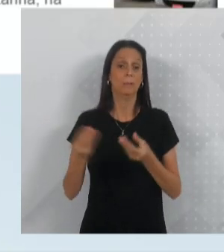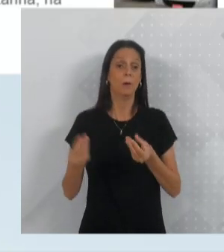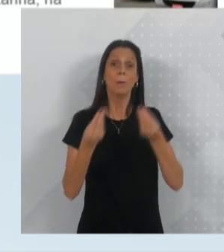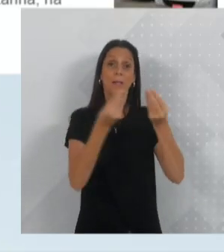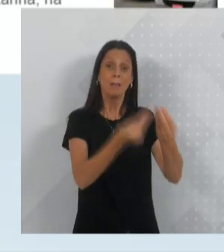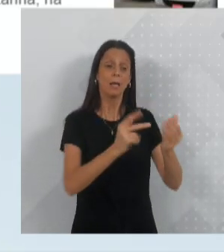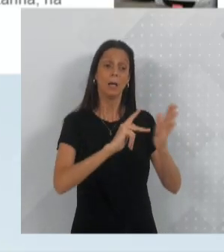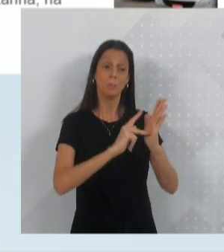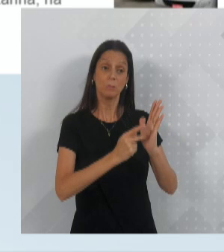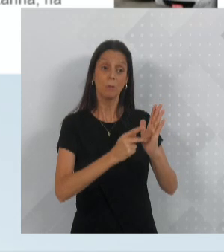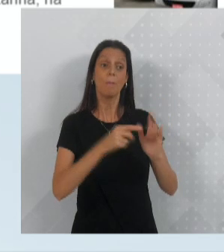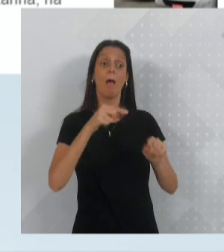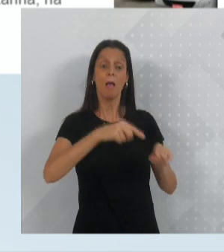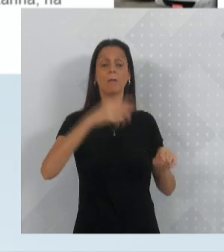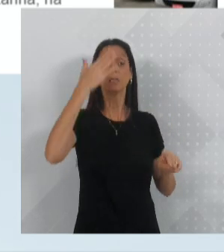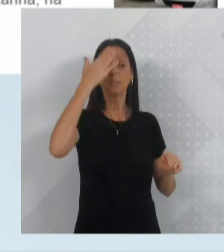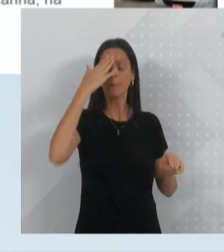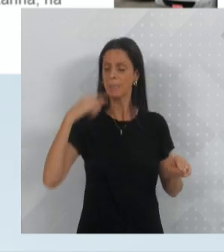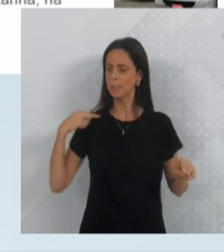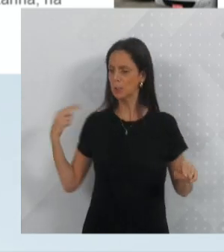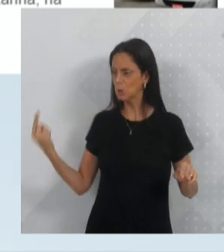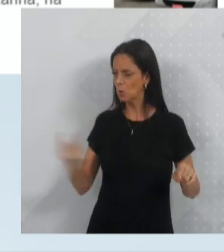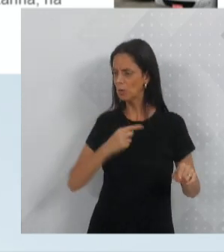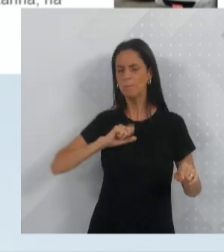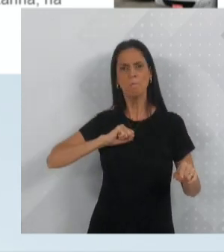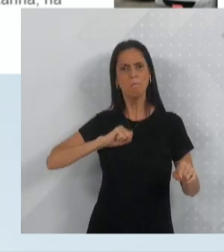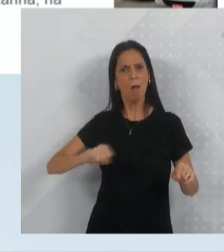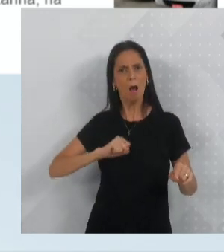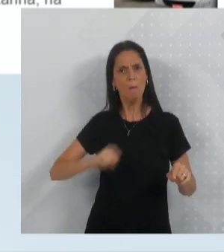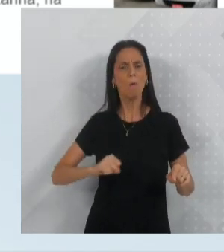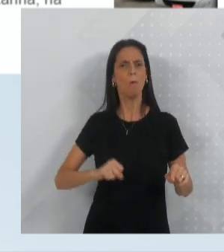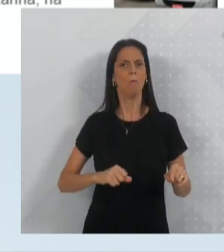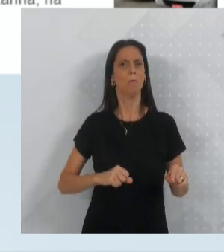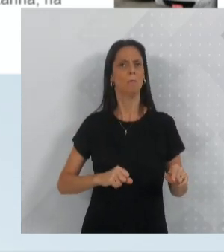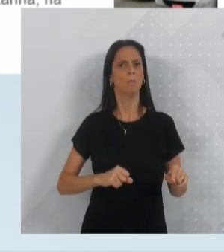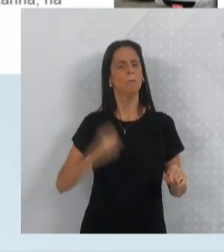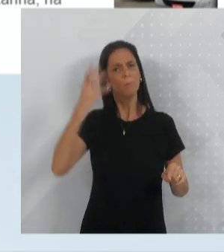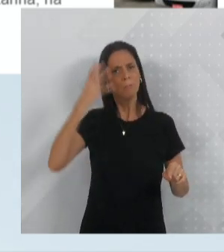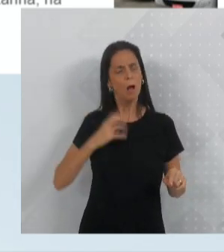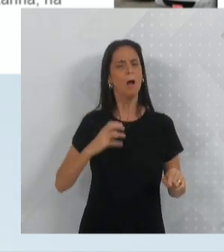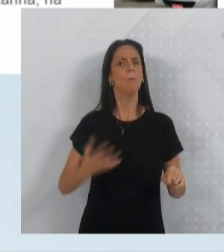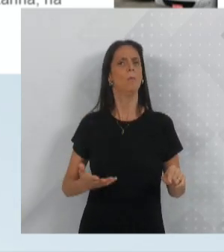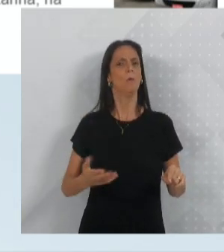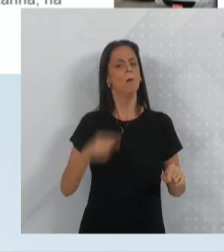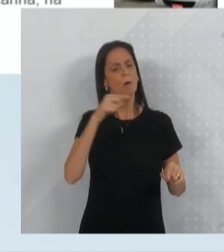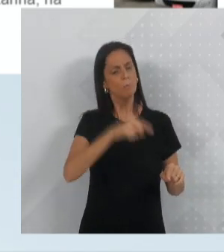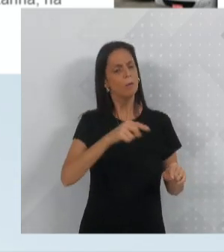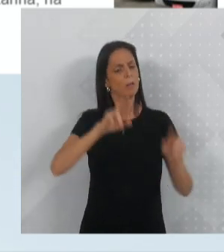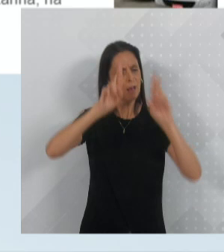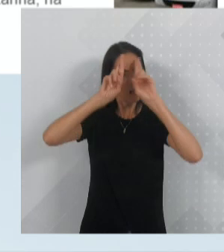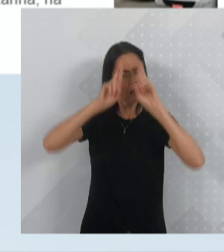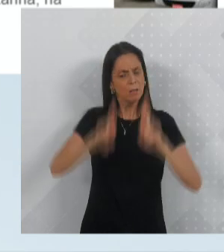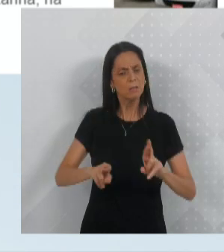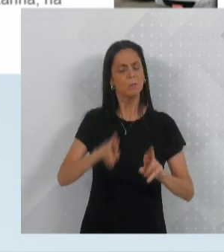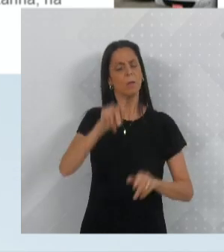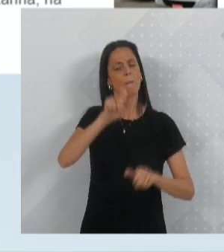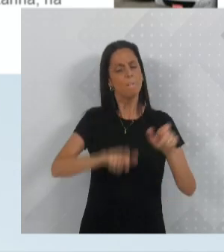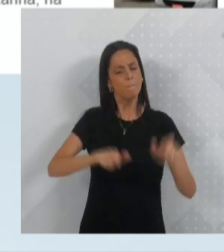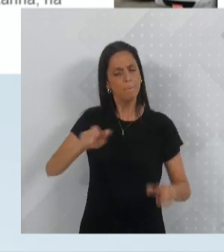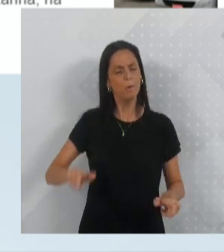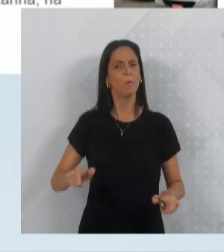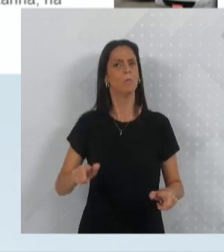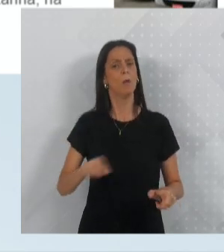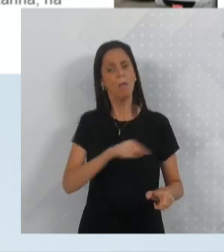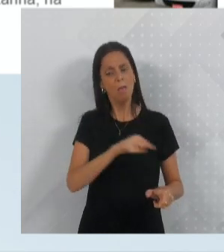para eles terem conhecimento da indignação dessa casa e para começar a ter respeito pela população de brumau ao qual também